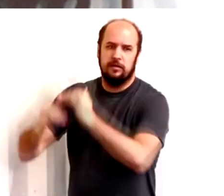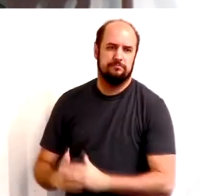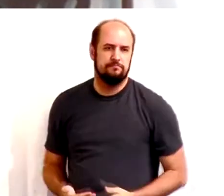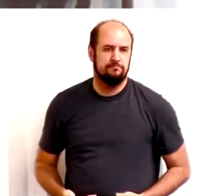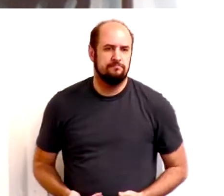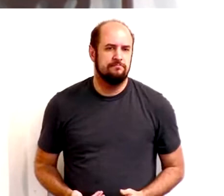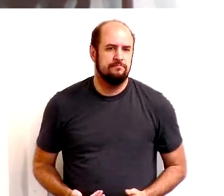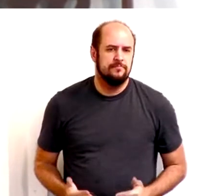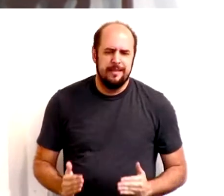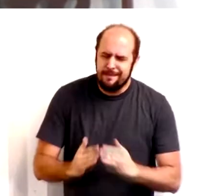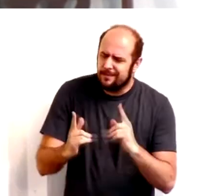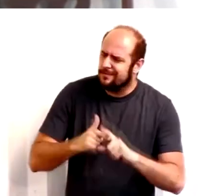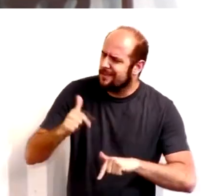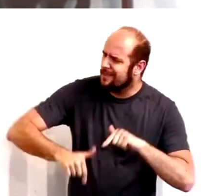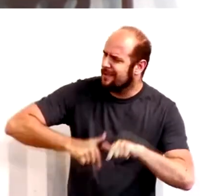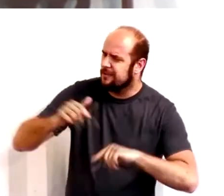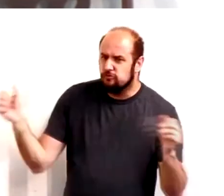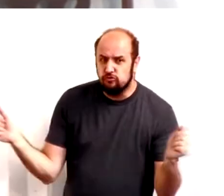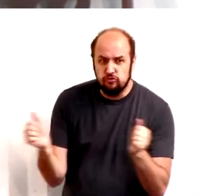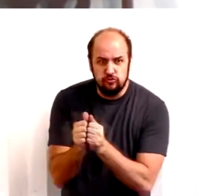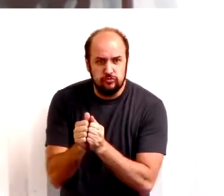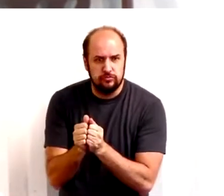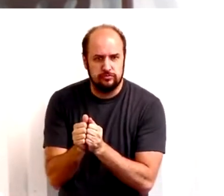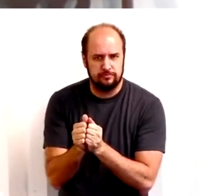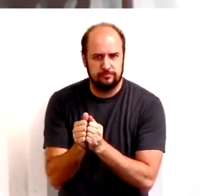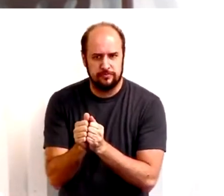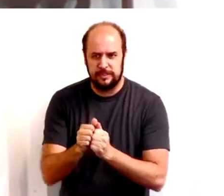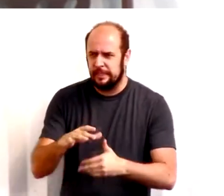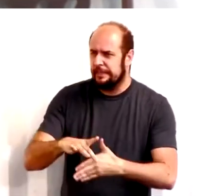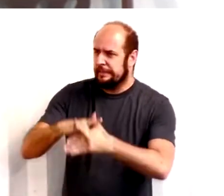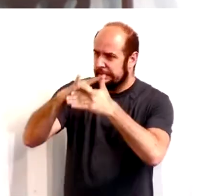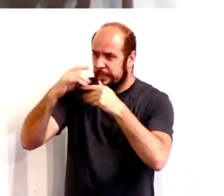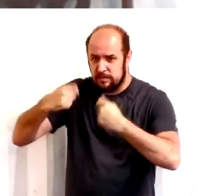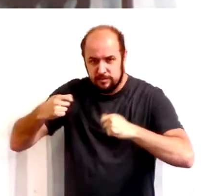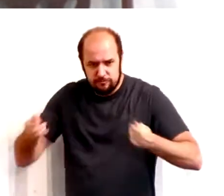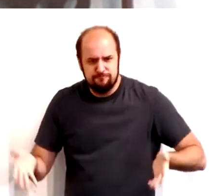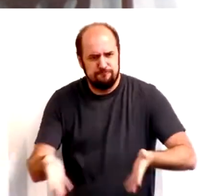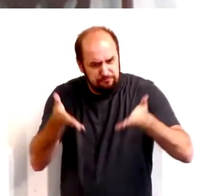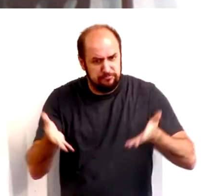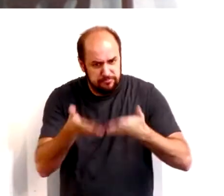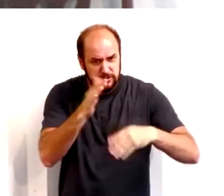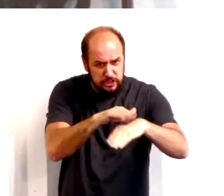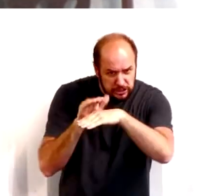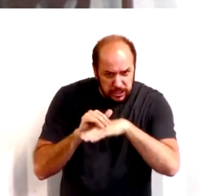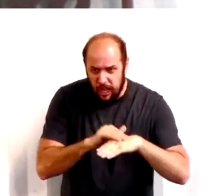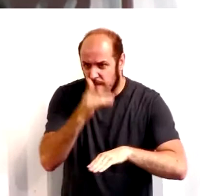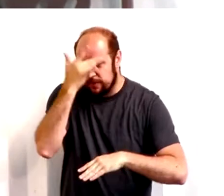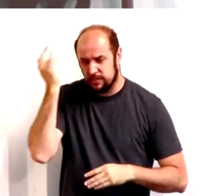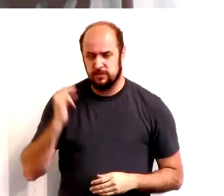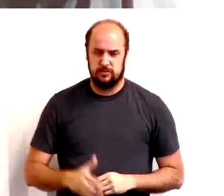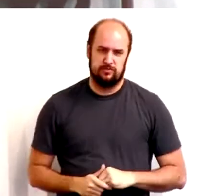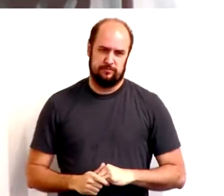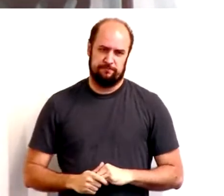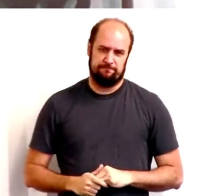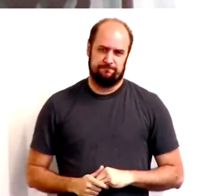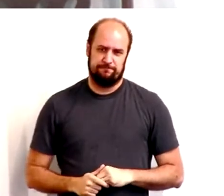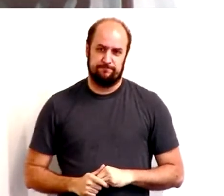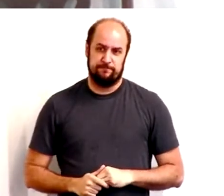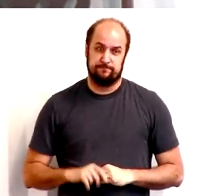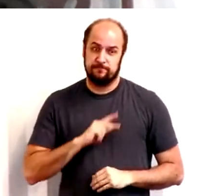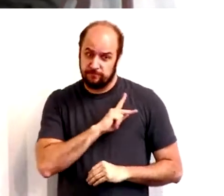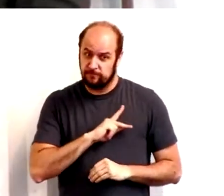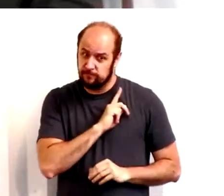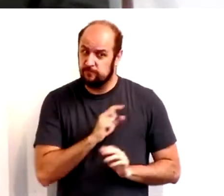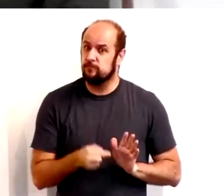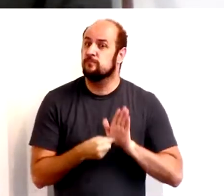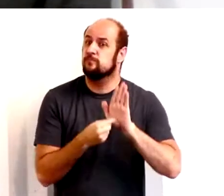Fazer isso juntos. E os líderes precisam estimular isso dentro da igreja. Então Paulo mostra